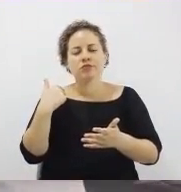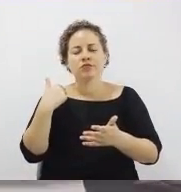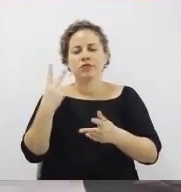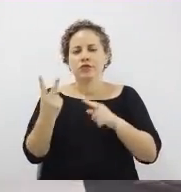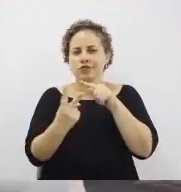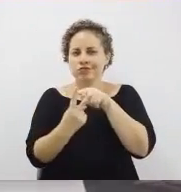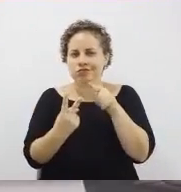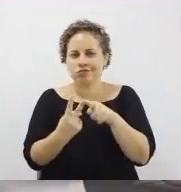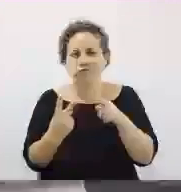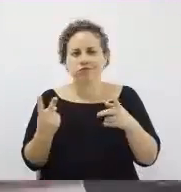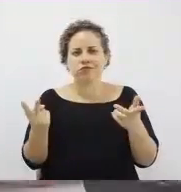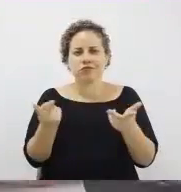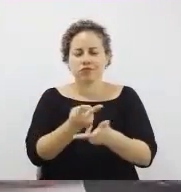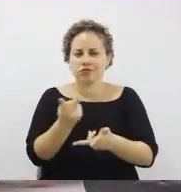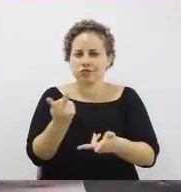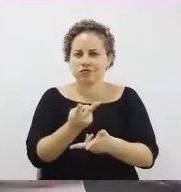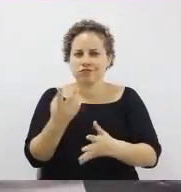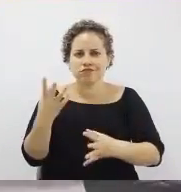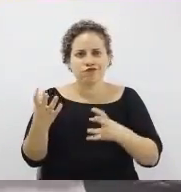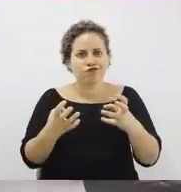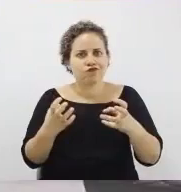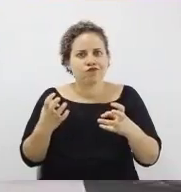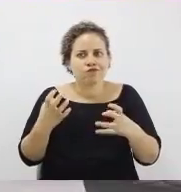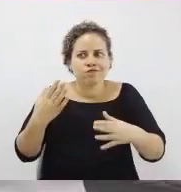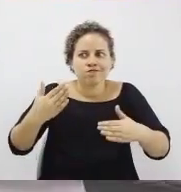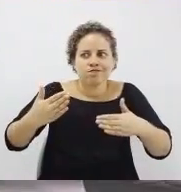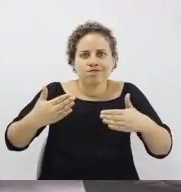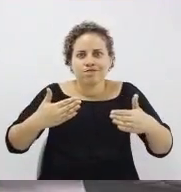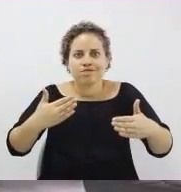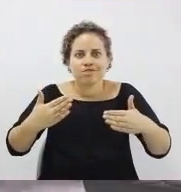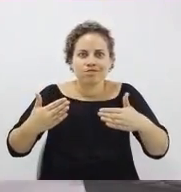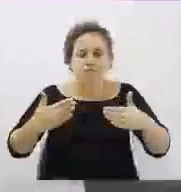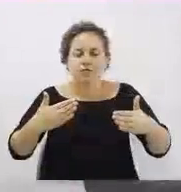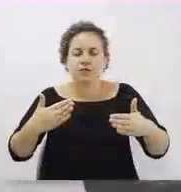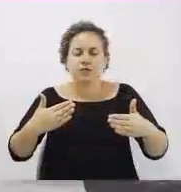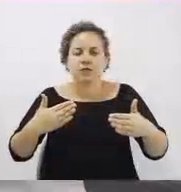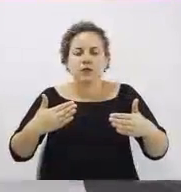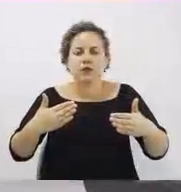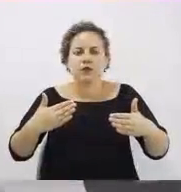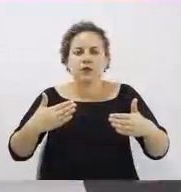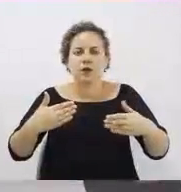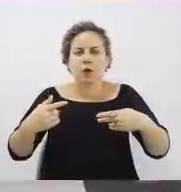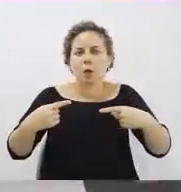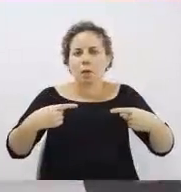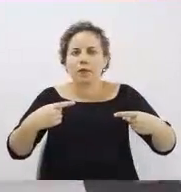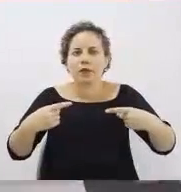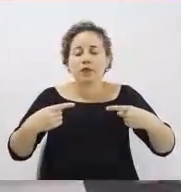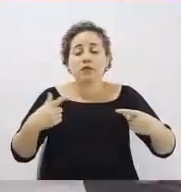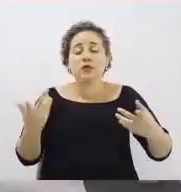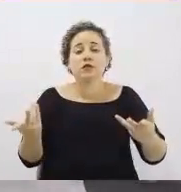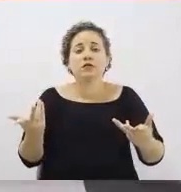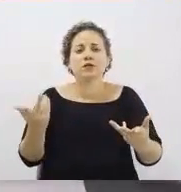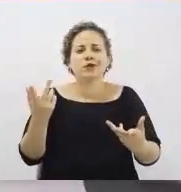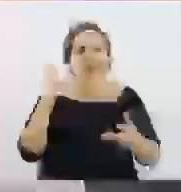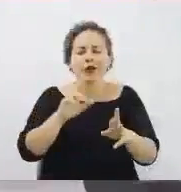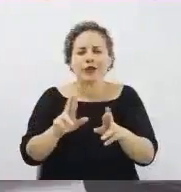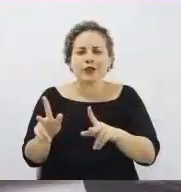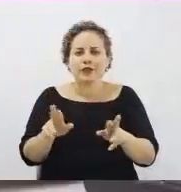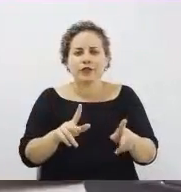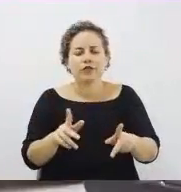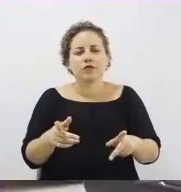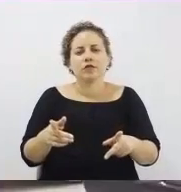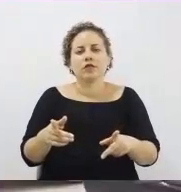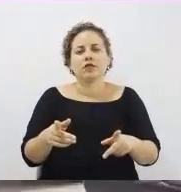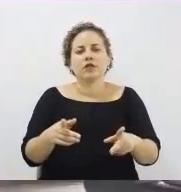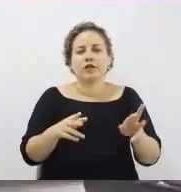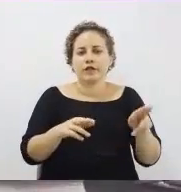duas áreas entrem em conflito várias vezes por desconhecimento das peculiaridades de uma área em relação